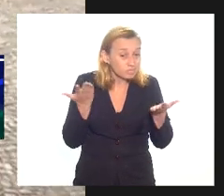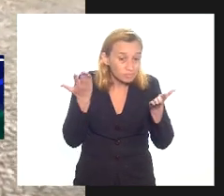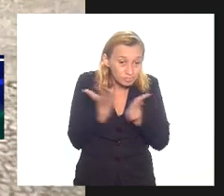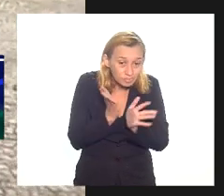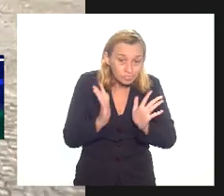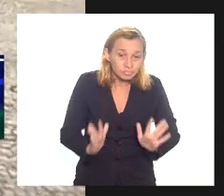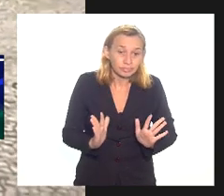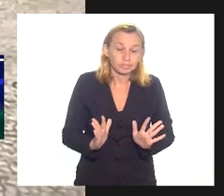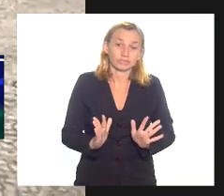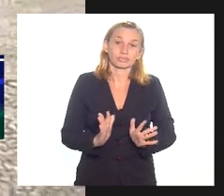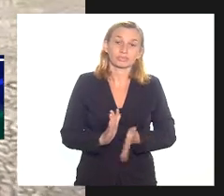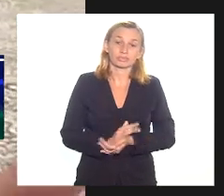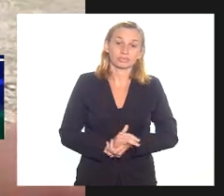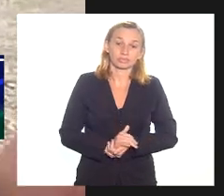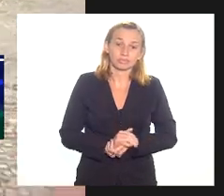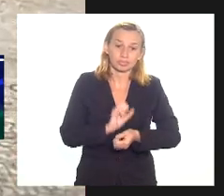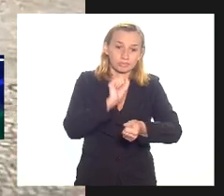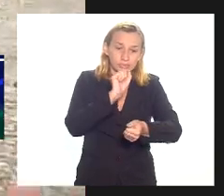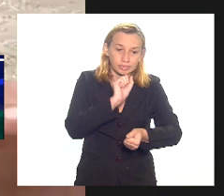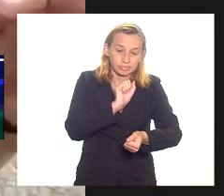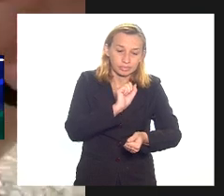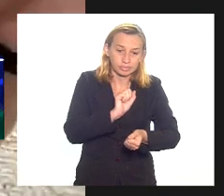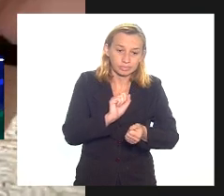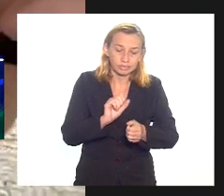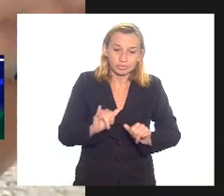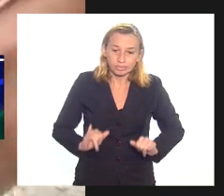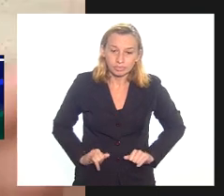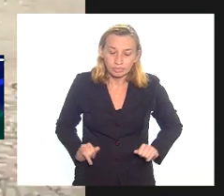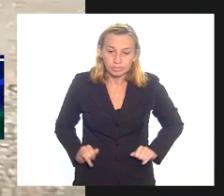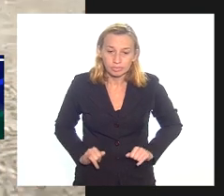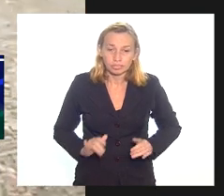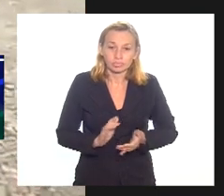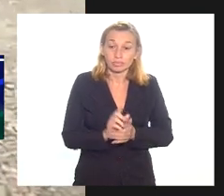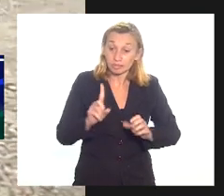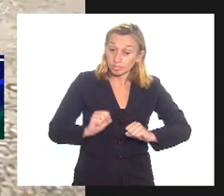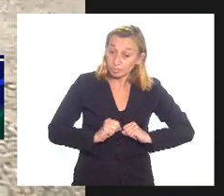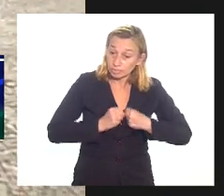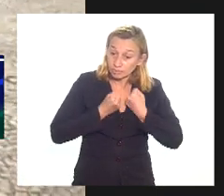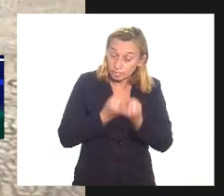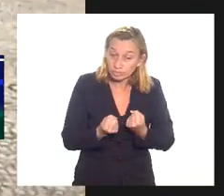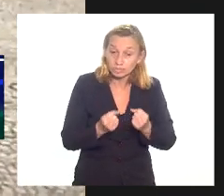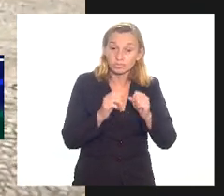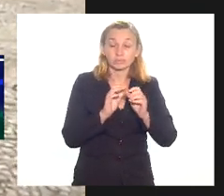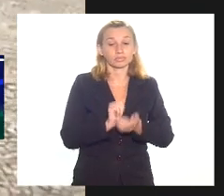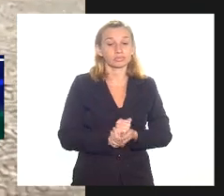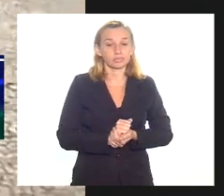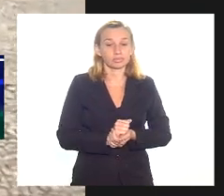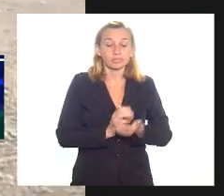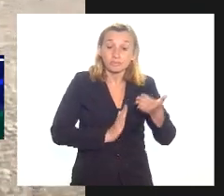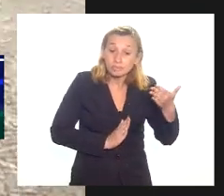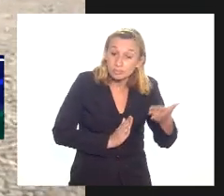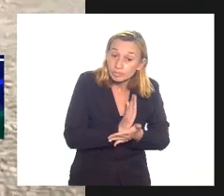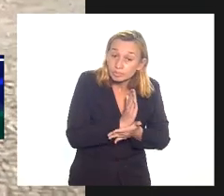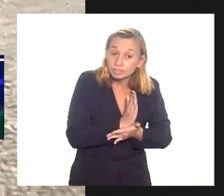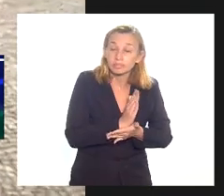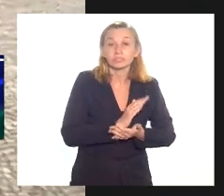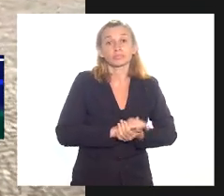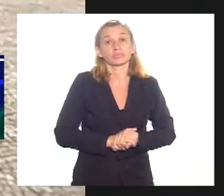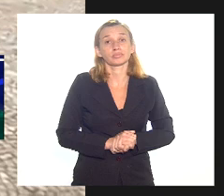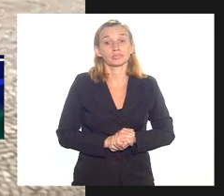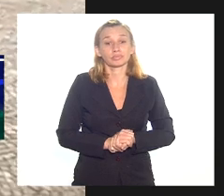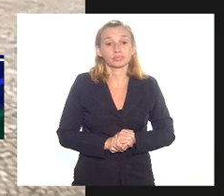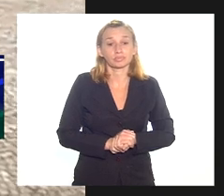a esse flagelo com as famílias, com aqueles que se dedicaram ao concurso público. que foram aprovadas por